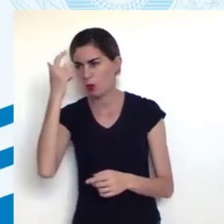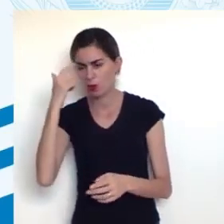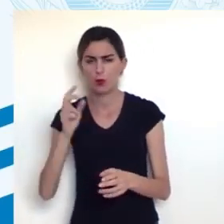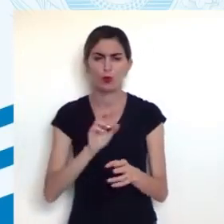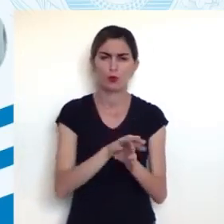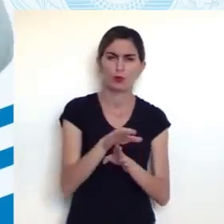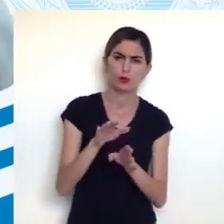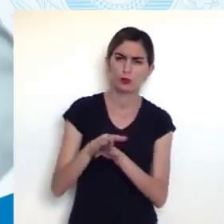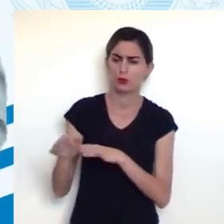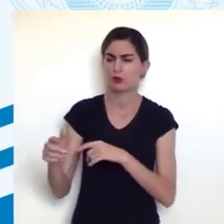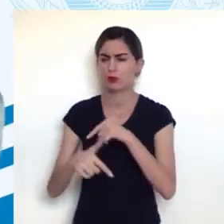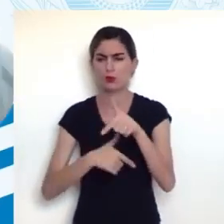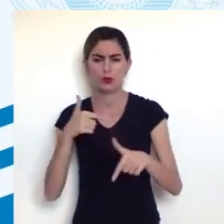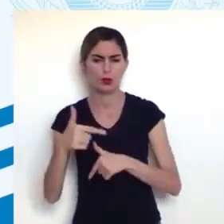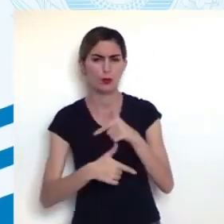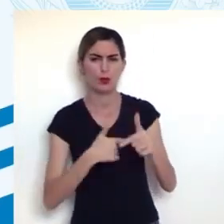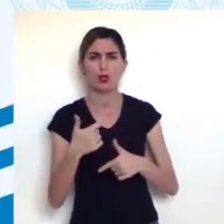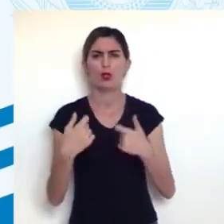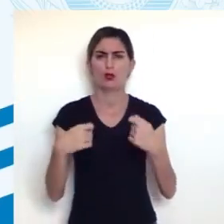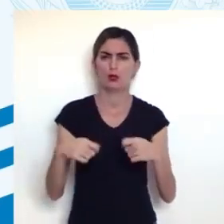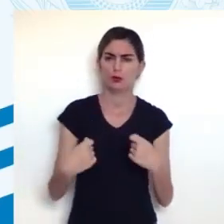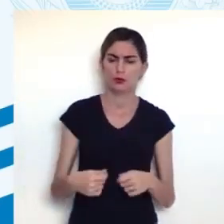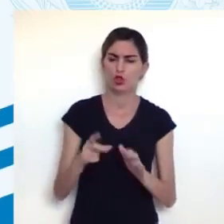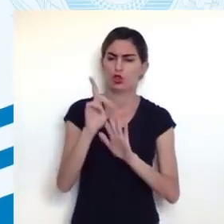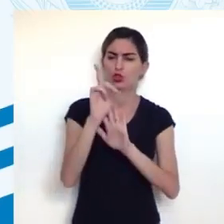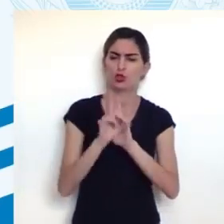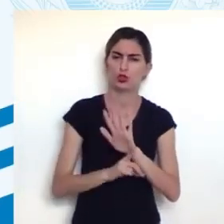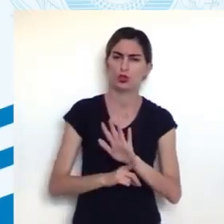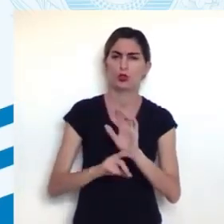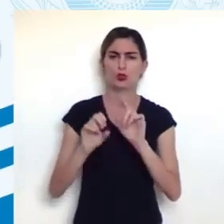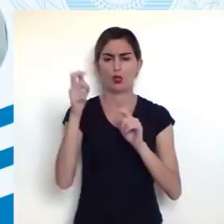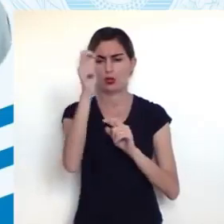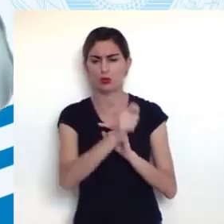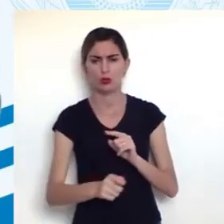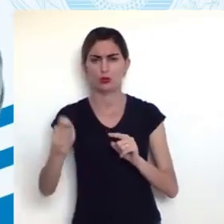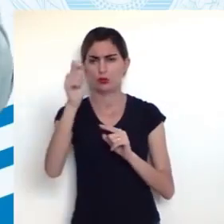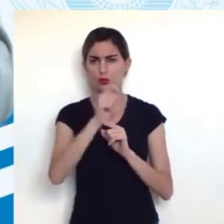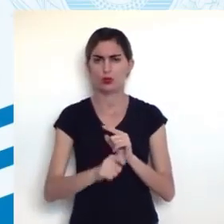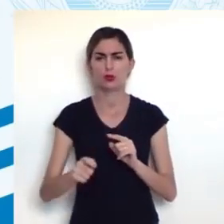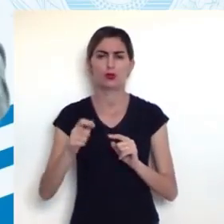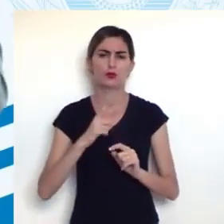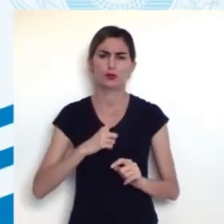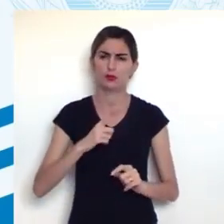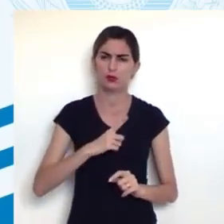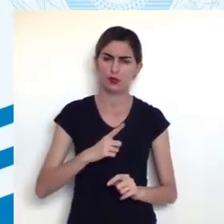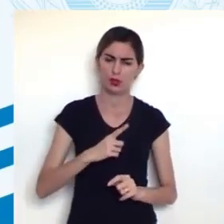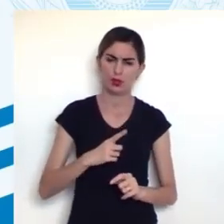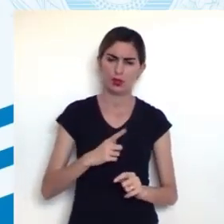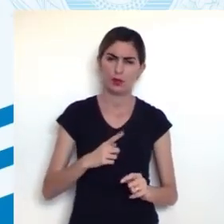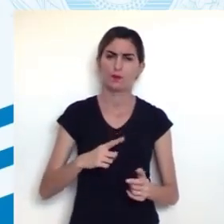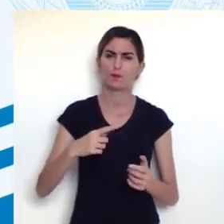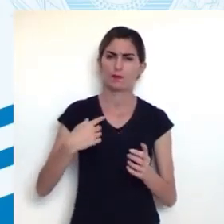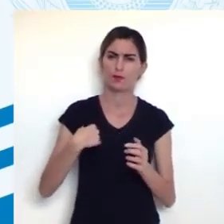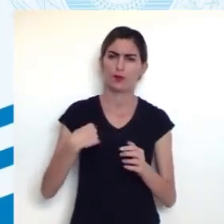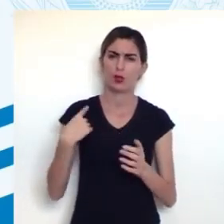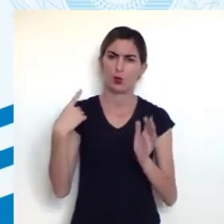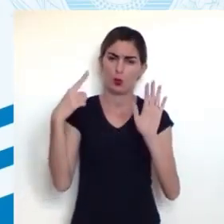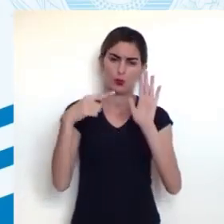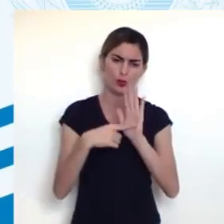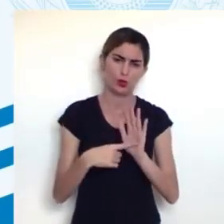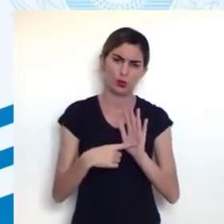conscientizar os trabalhadores dos seus direitos, uma associação que tinha, na realidade, um